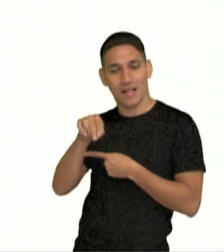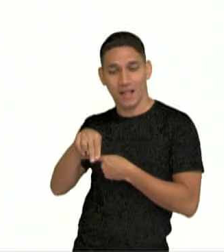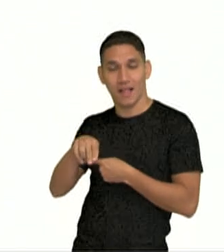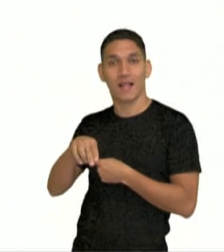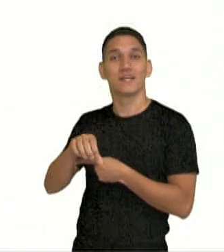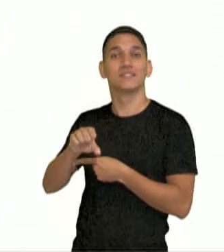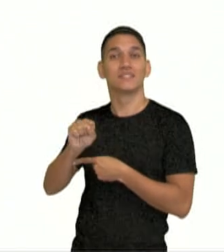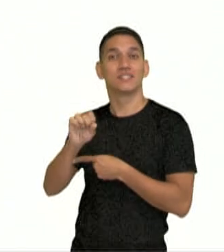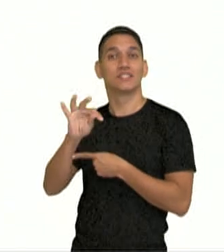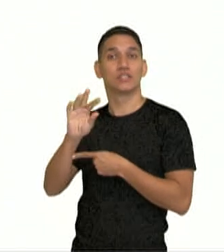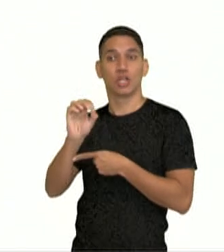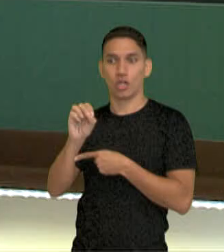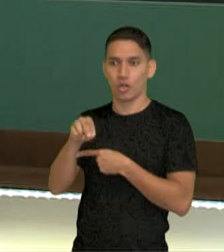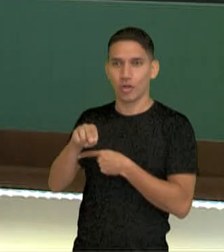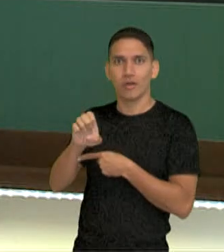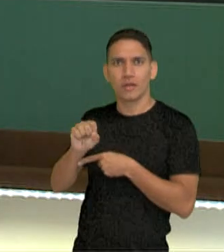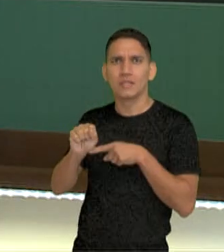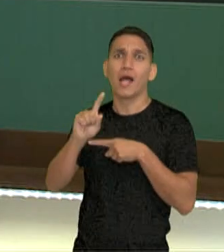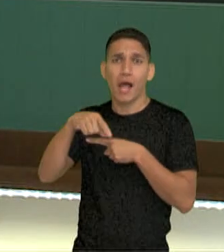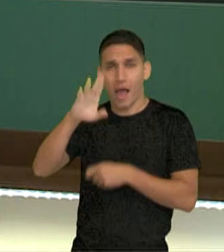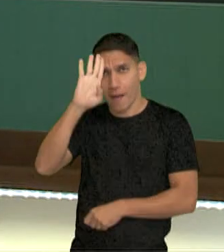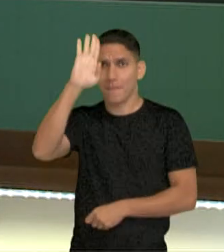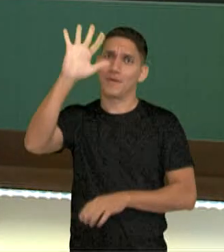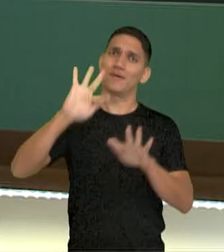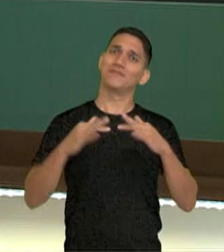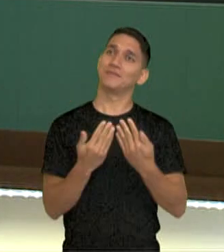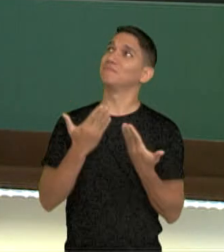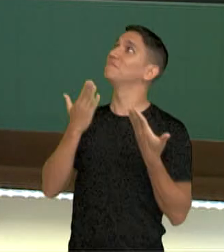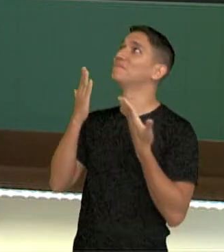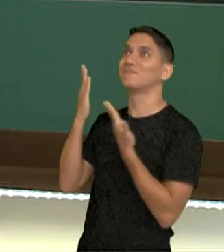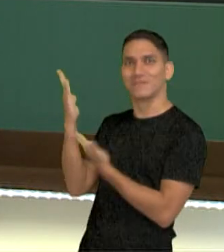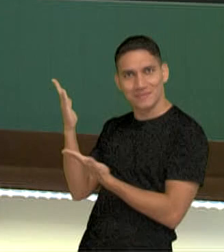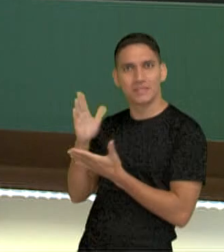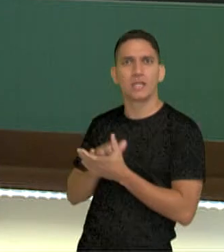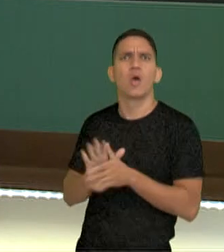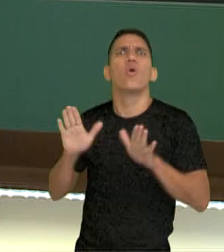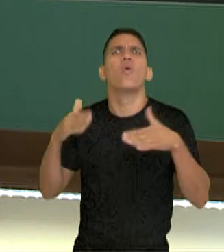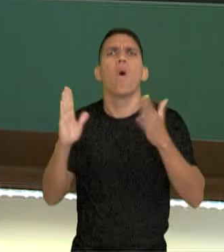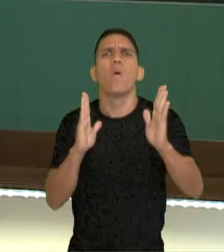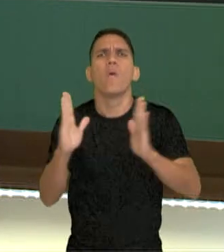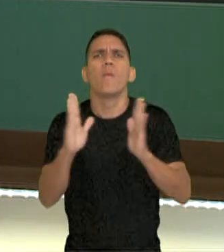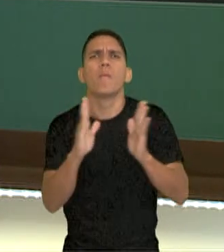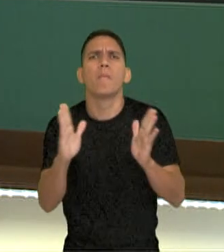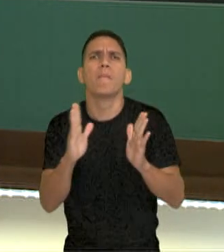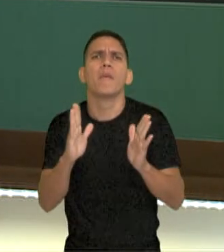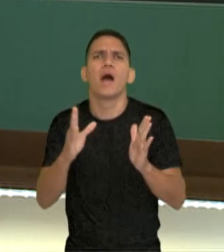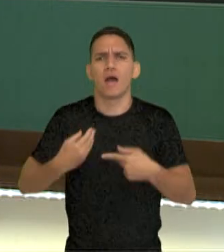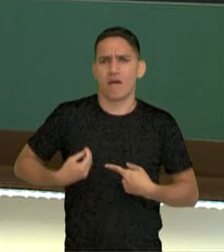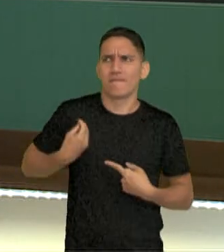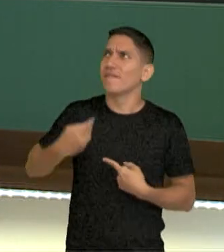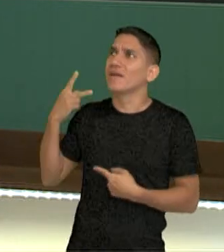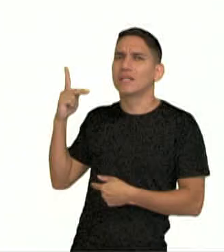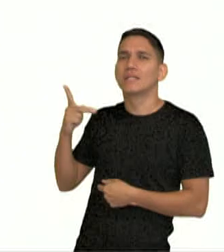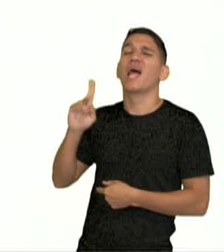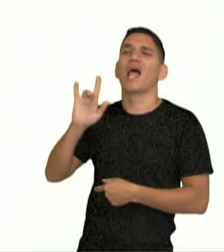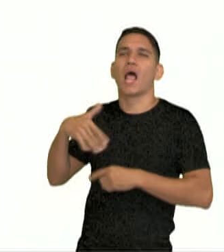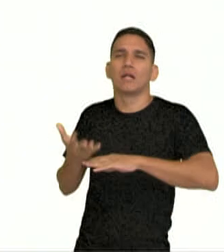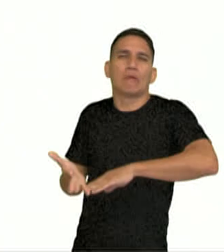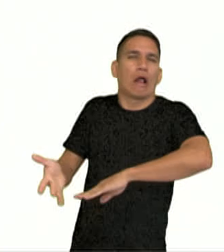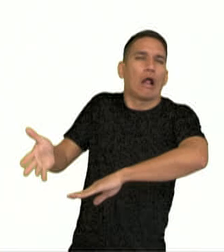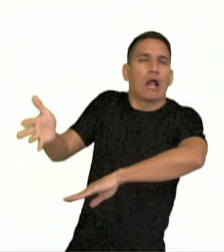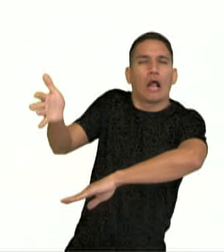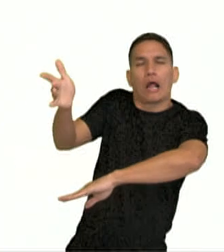nome da família principal aqui, né? Em que época eles vivem? Eles vivem lá na Idade